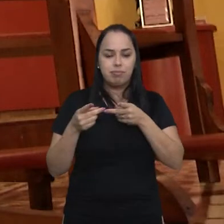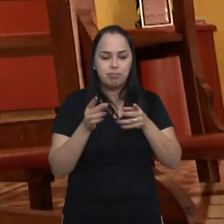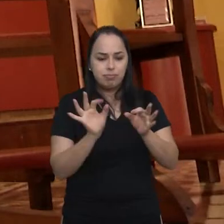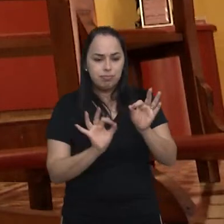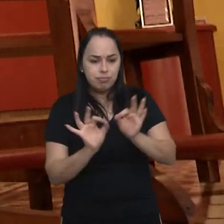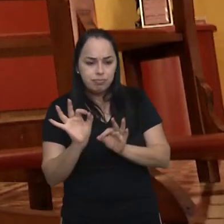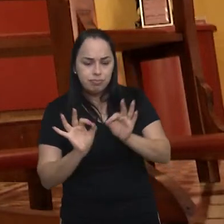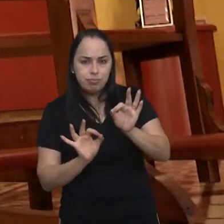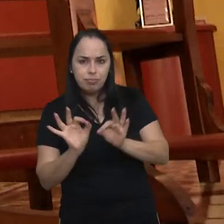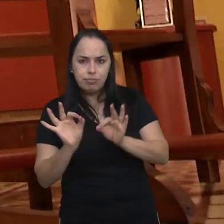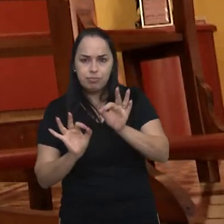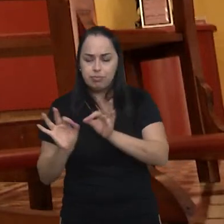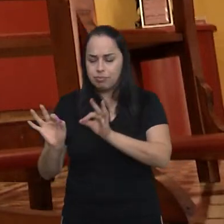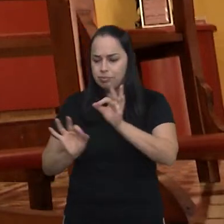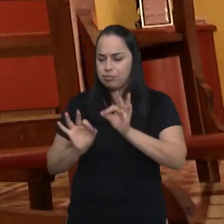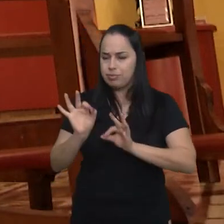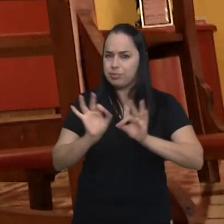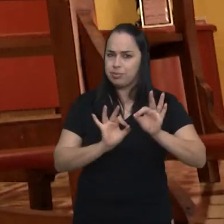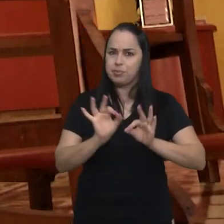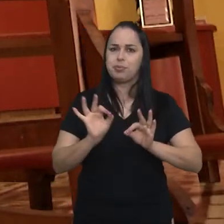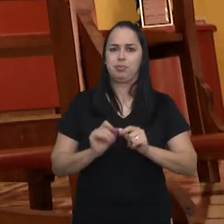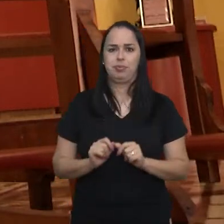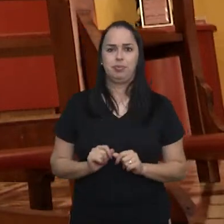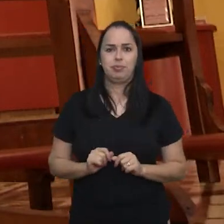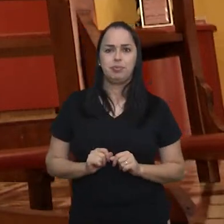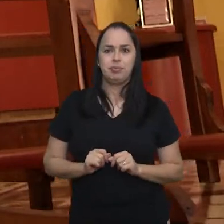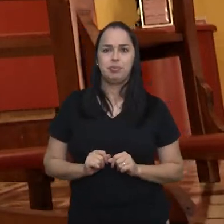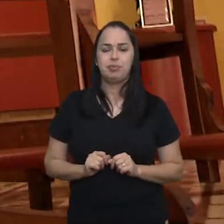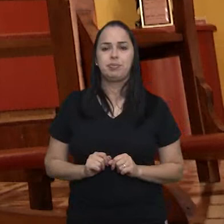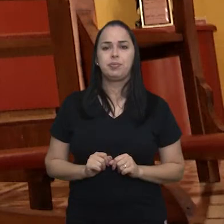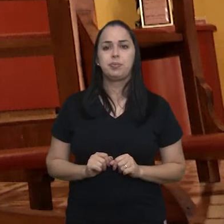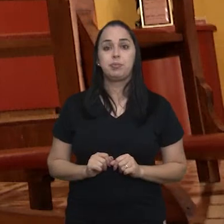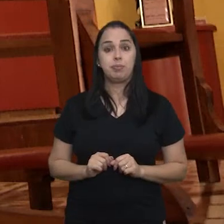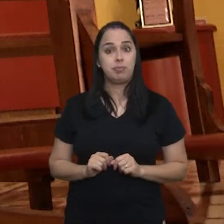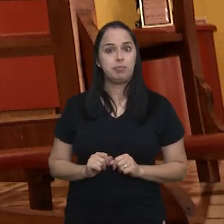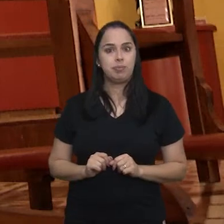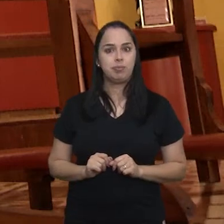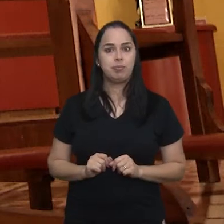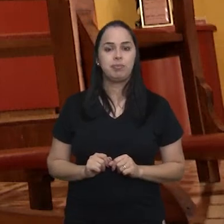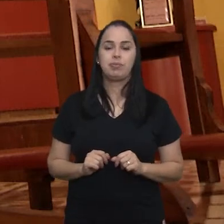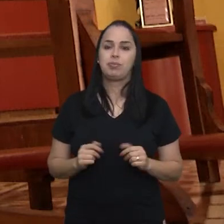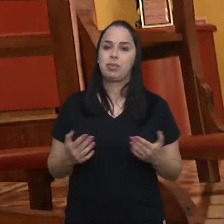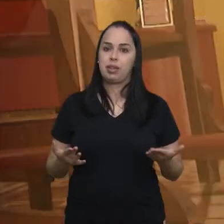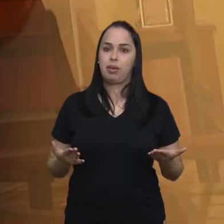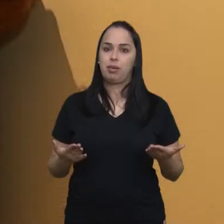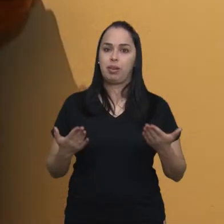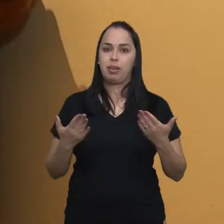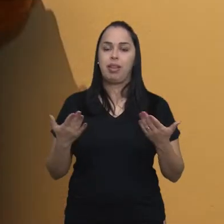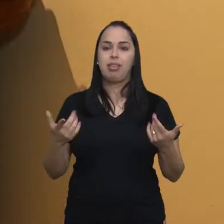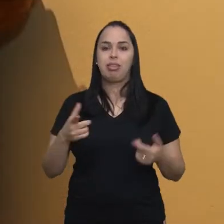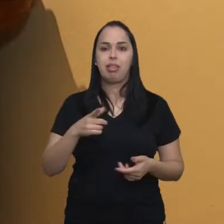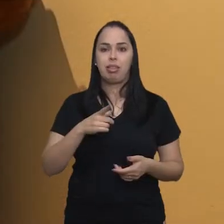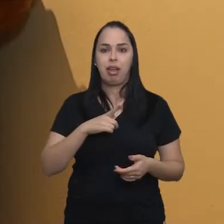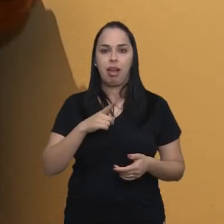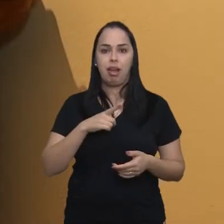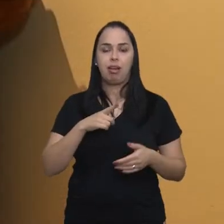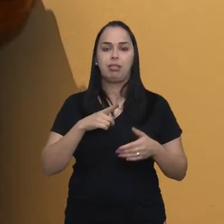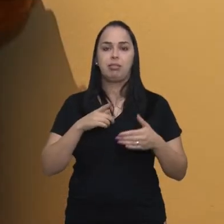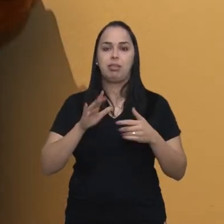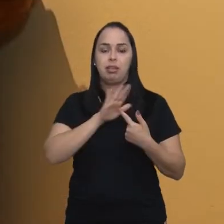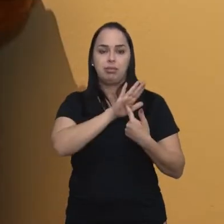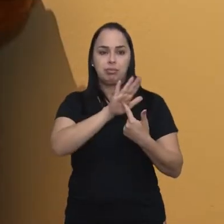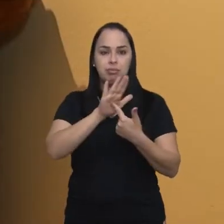parte museológica, ele fez a parte museográfica, né? Então nós temos essa exposição de longa duração, como a